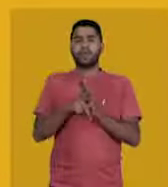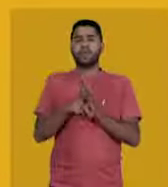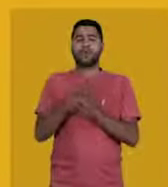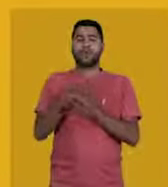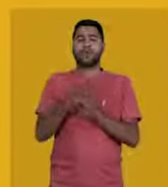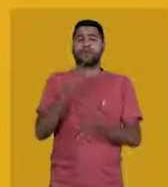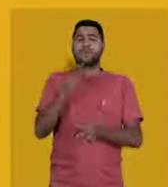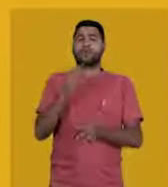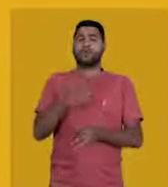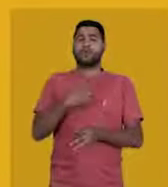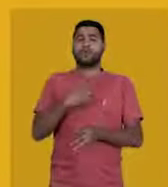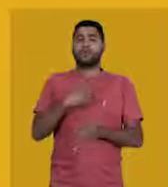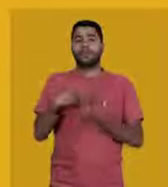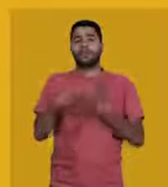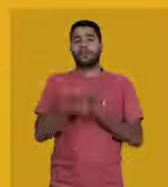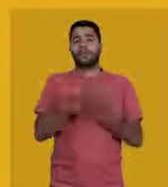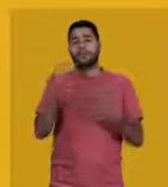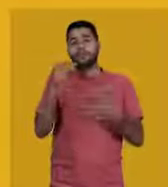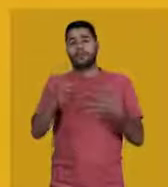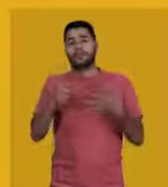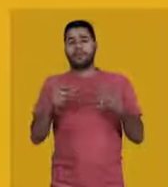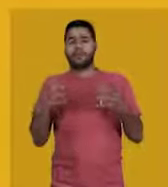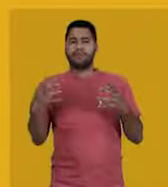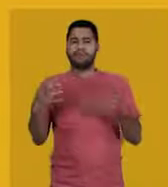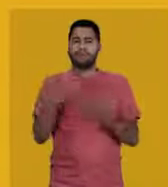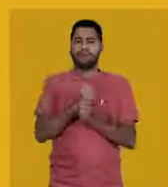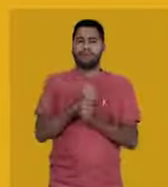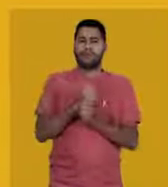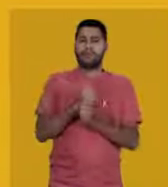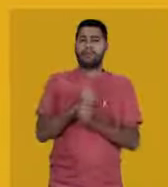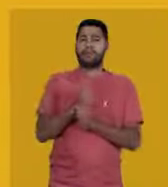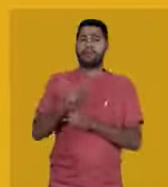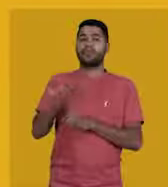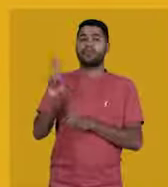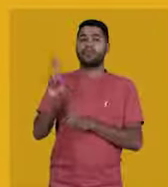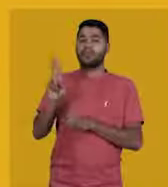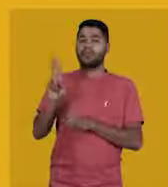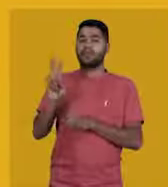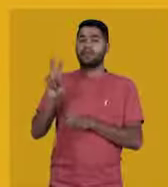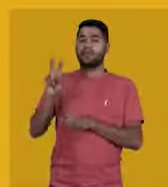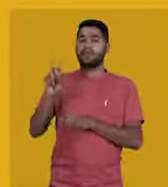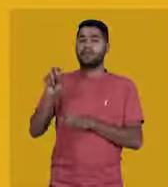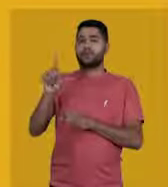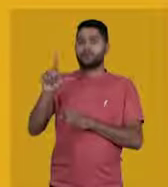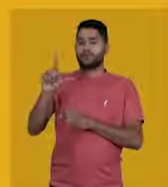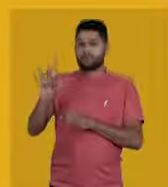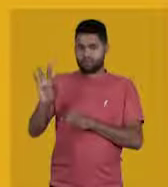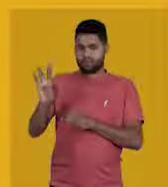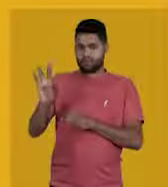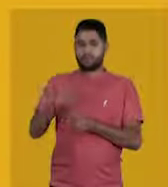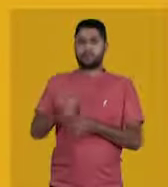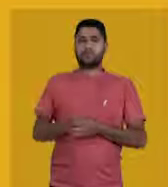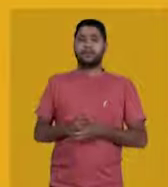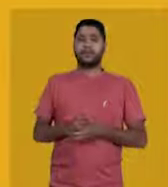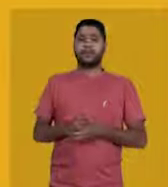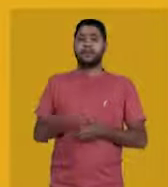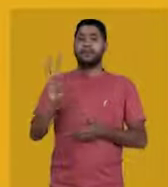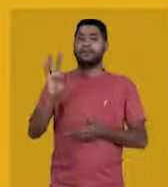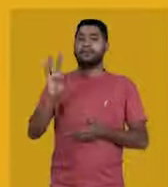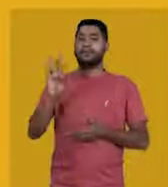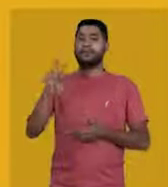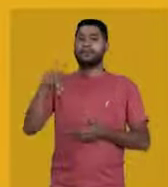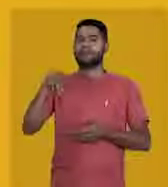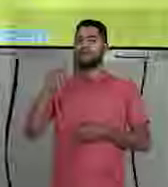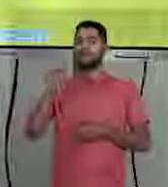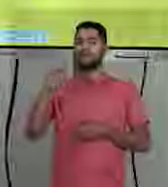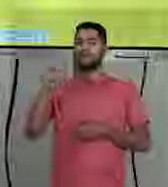nós temos, né, a unidade de medida de tensão, que é chamada de volts. Então, a tensão elétrica, eu falei